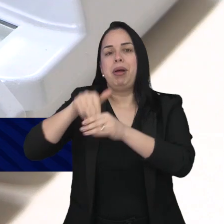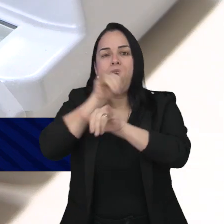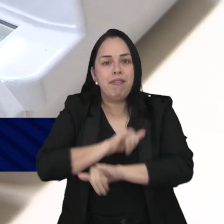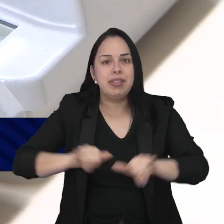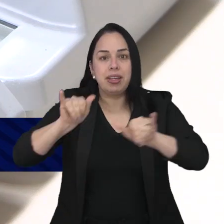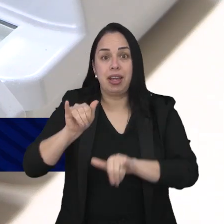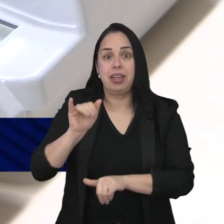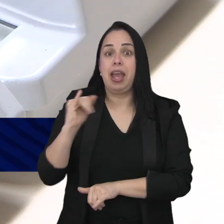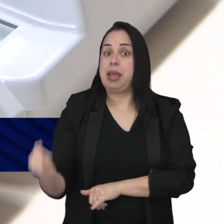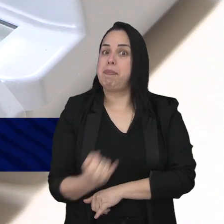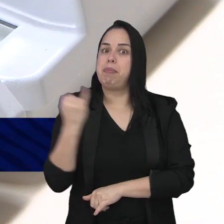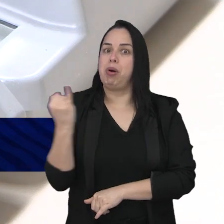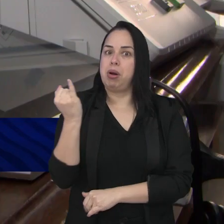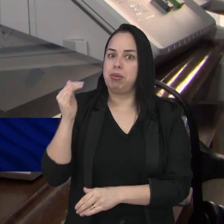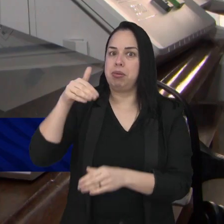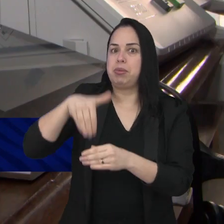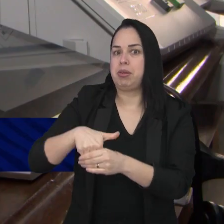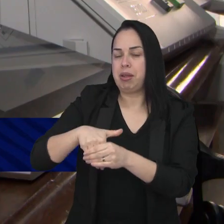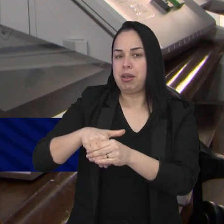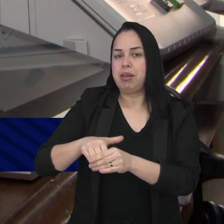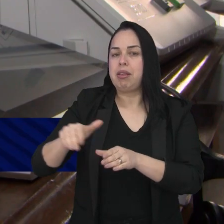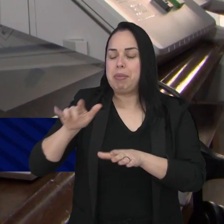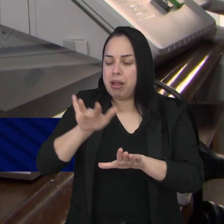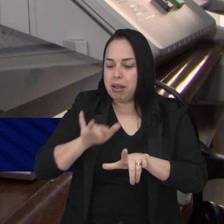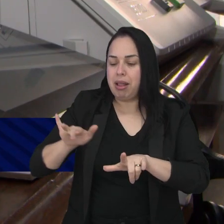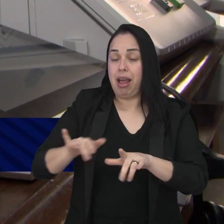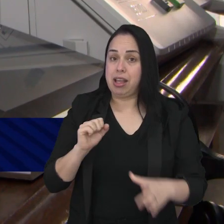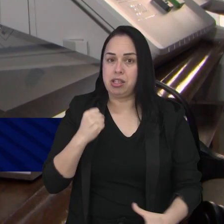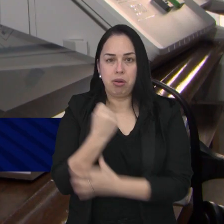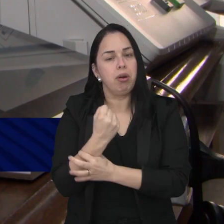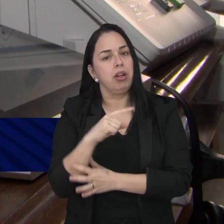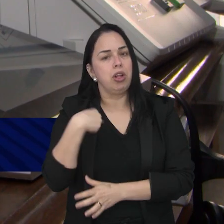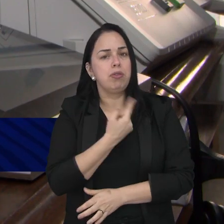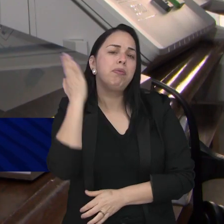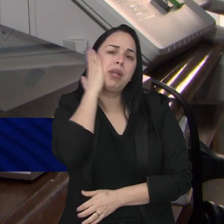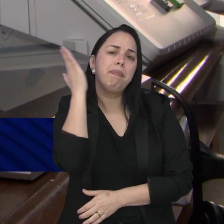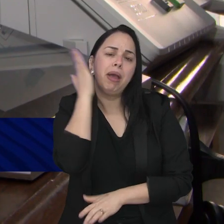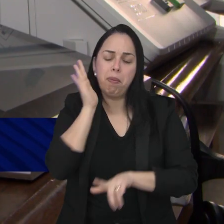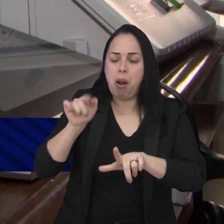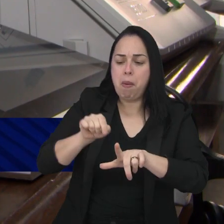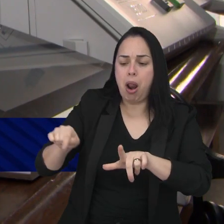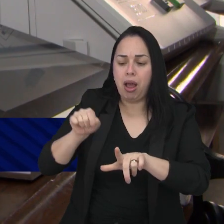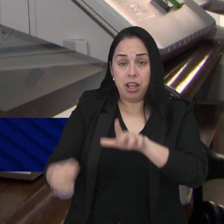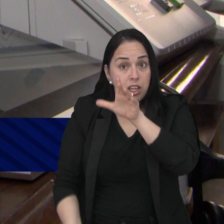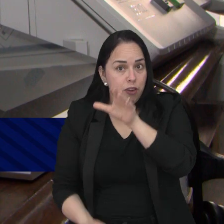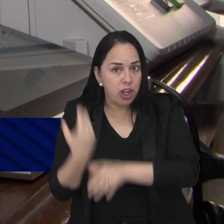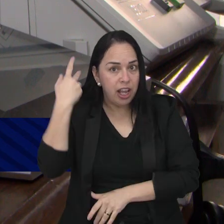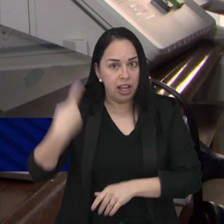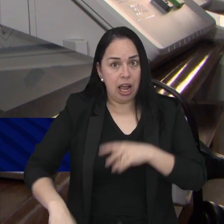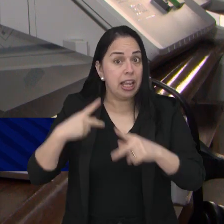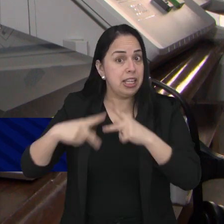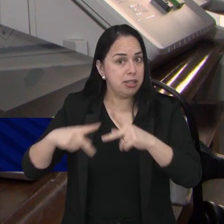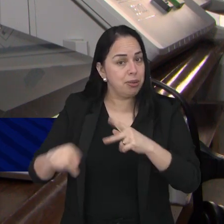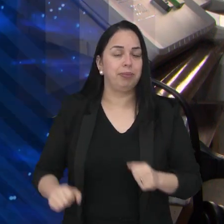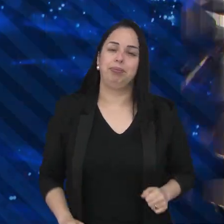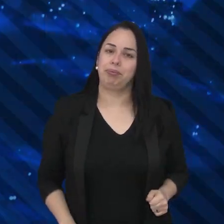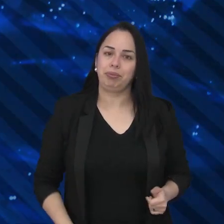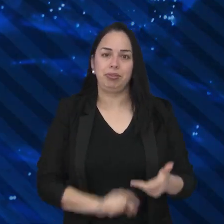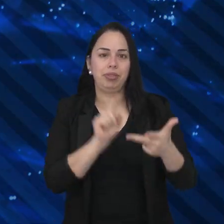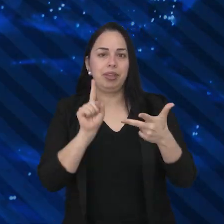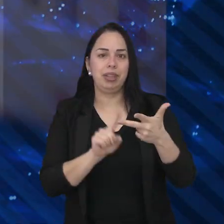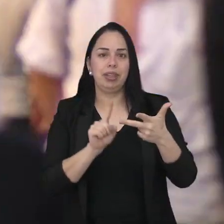Para reforçar a importância do voto e a segurança do processo eleitoral, fomos conhecer de perto a urna eletrônica criada aqui em São